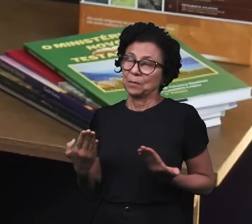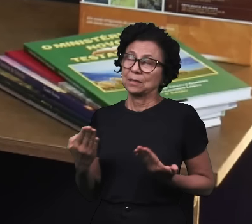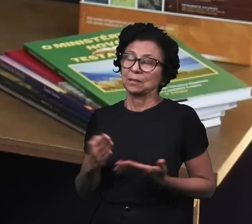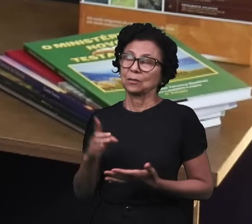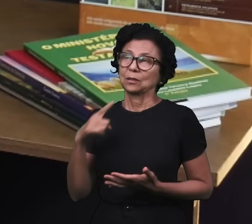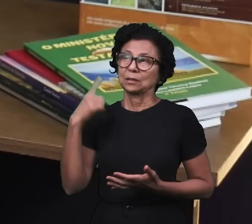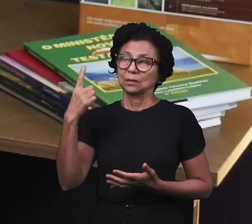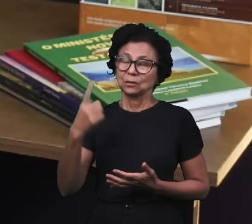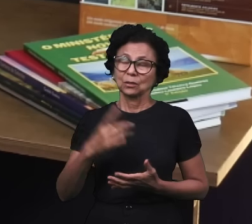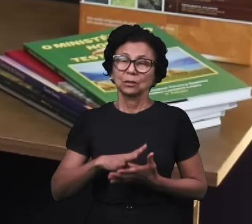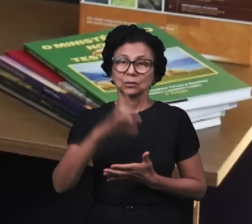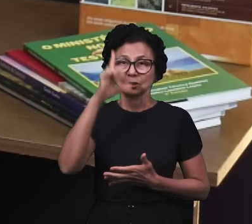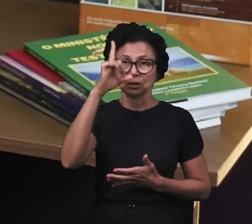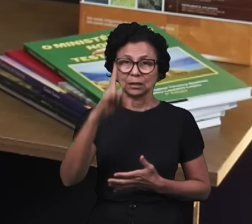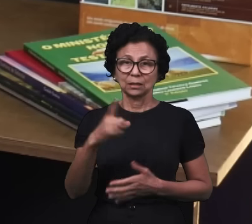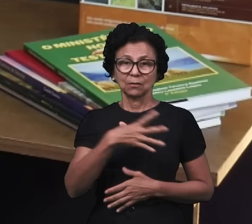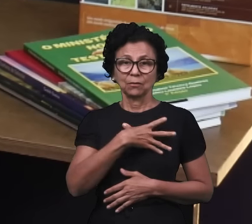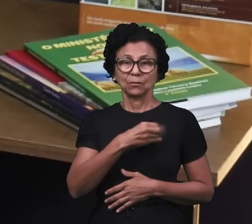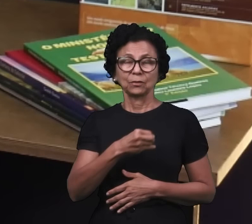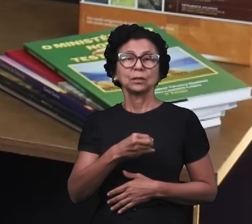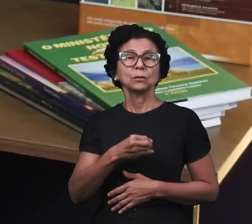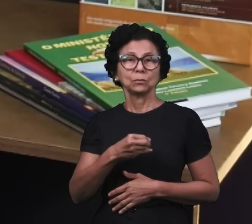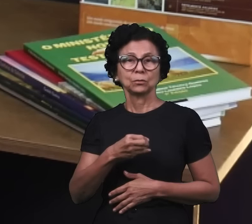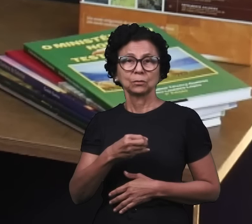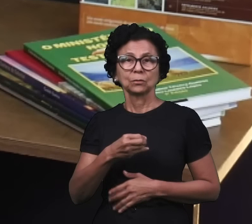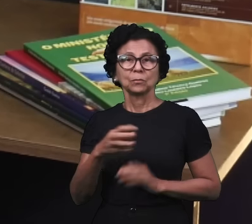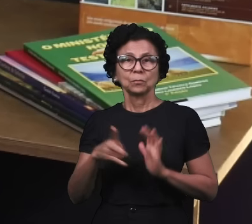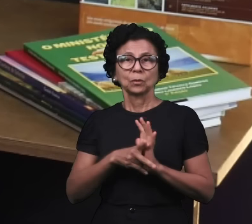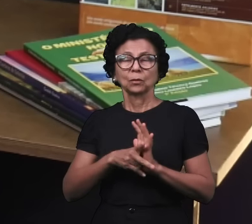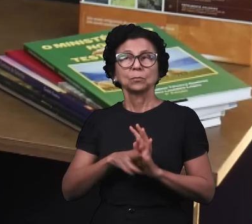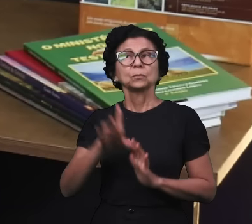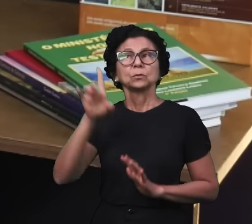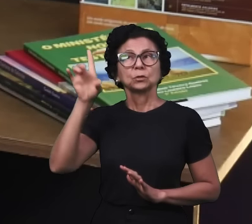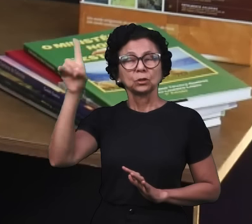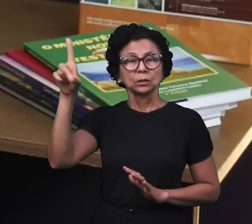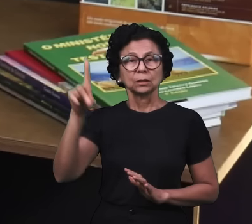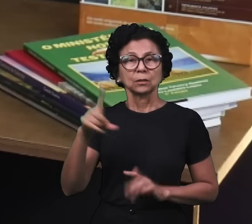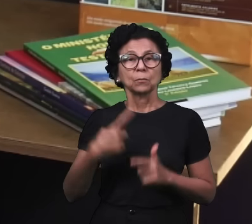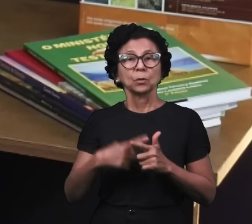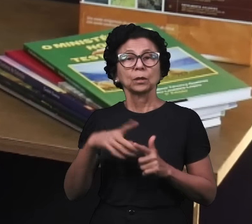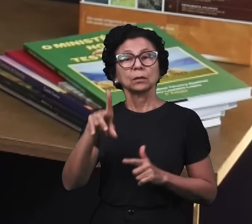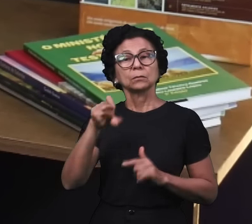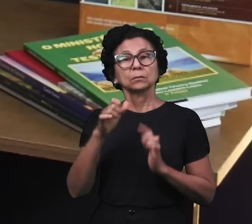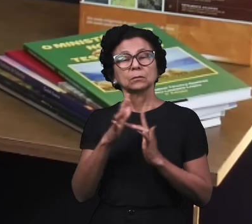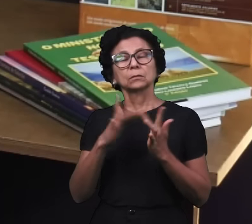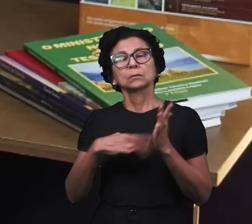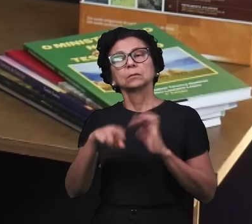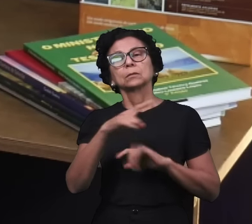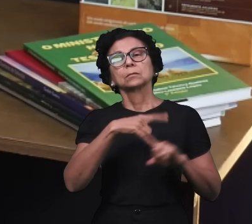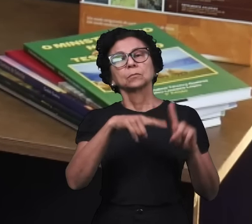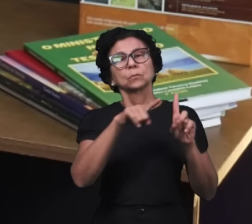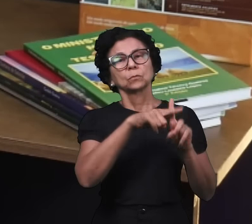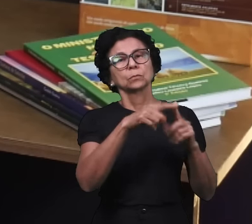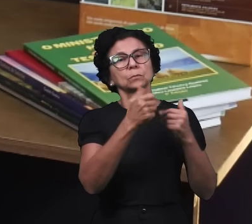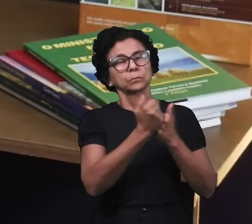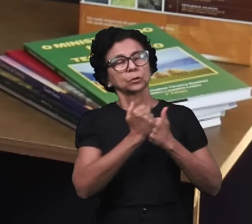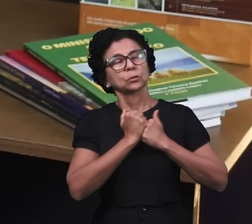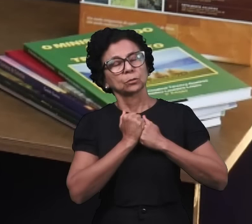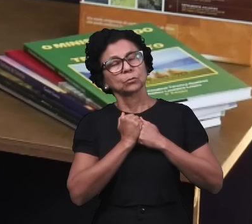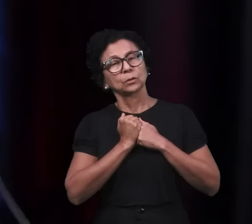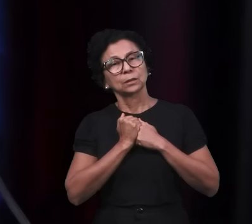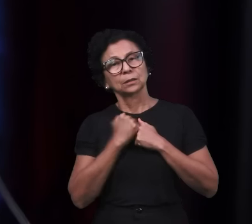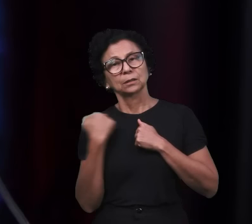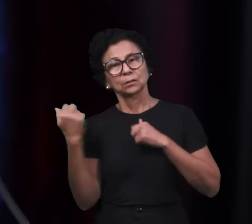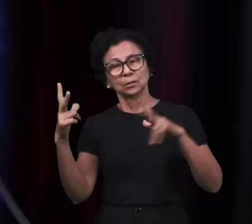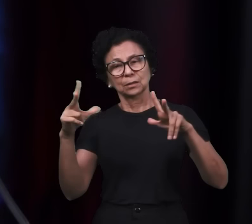que é Jesus, ele morreu na cruz e nos tornou co-herdeiros com ele da eternidade, né? Somos herdeiros da